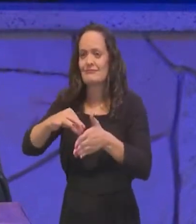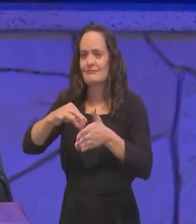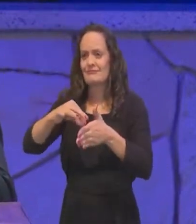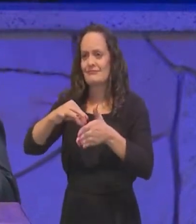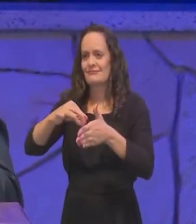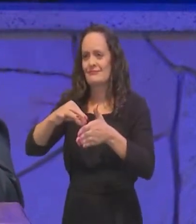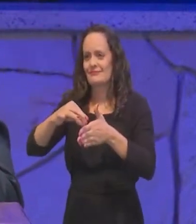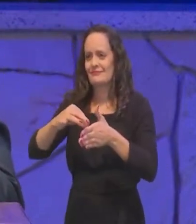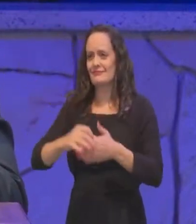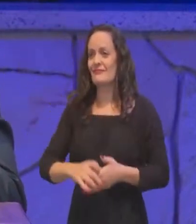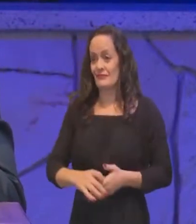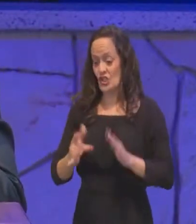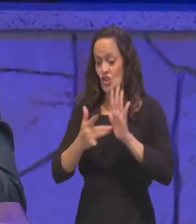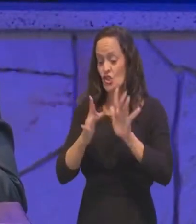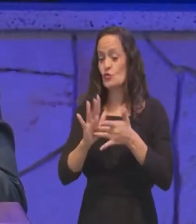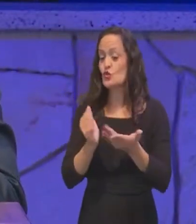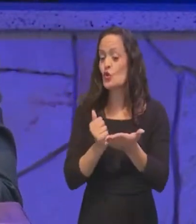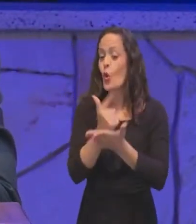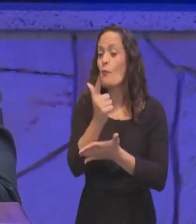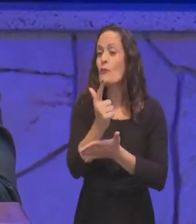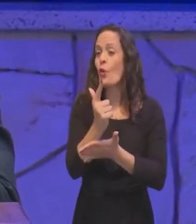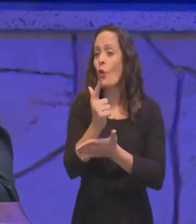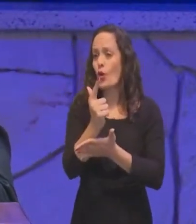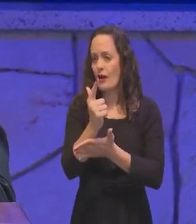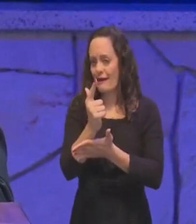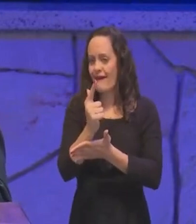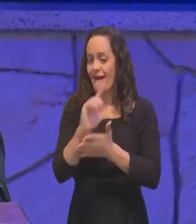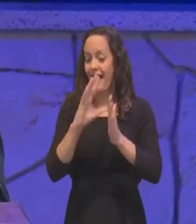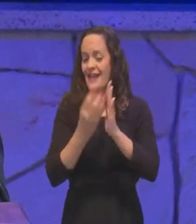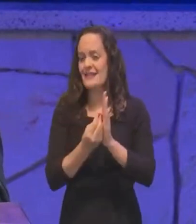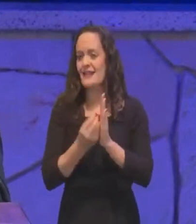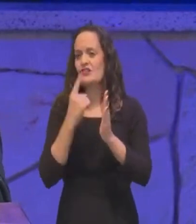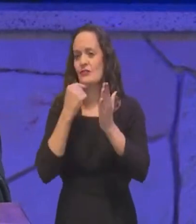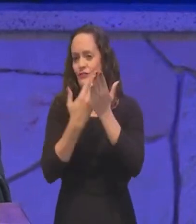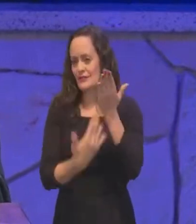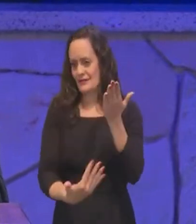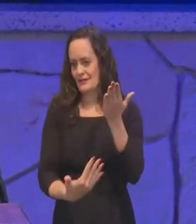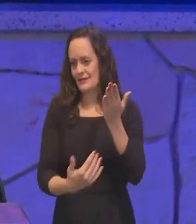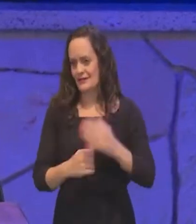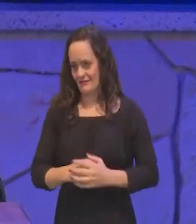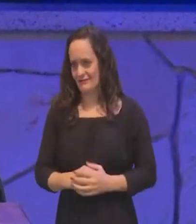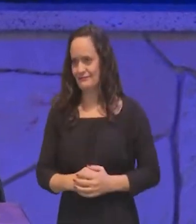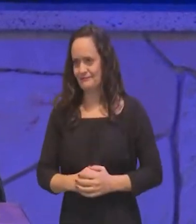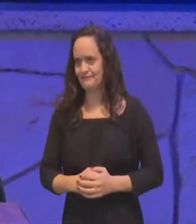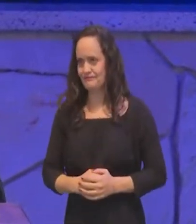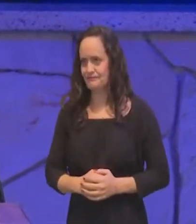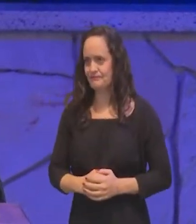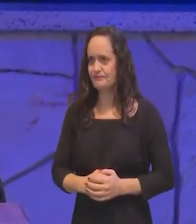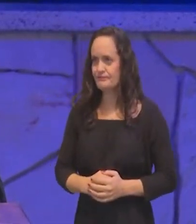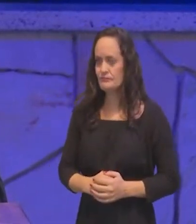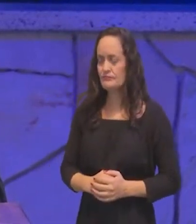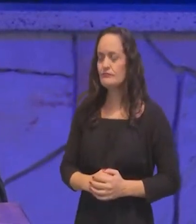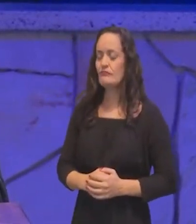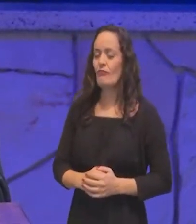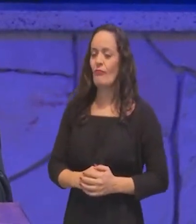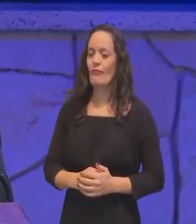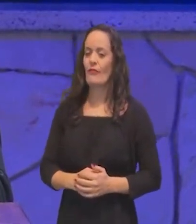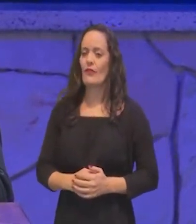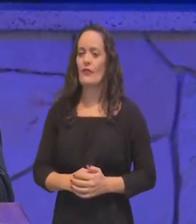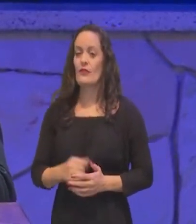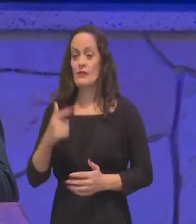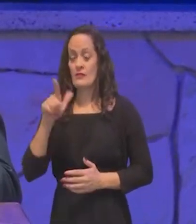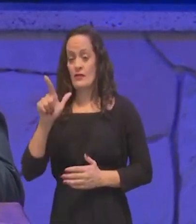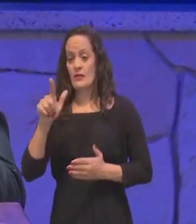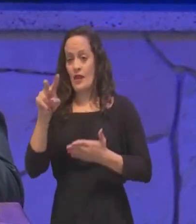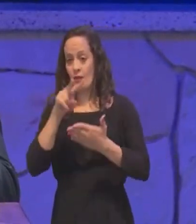o seu próprio sangue. Agora, vá para 1 Pedro capítulo 2, o verso 9. Um texto também muito conhecido dos irmãos.